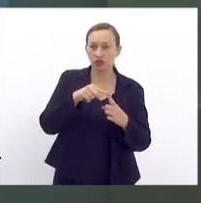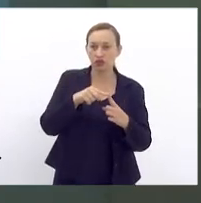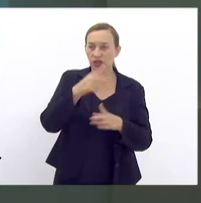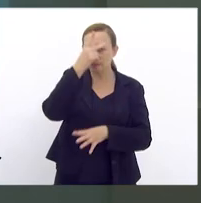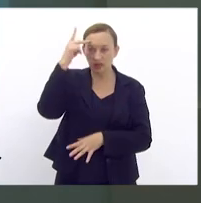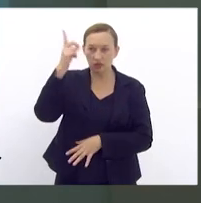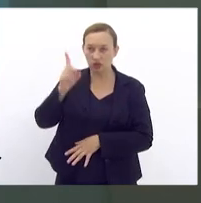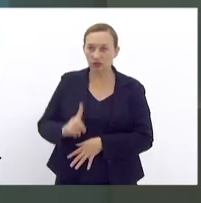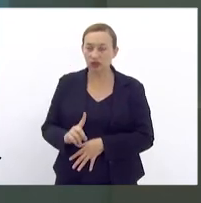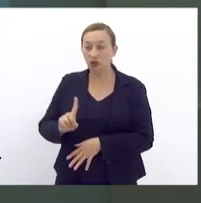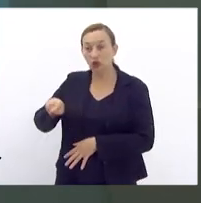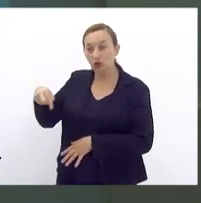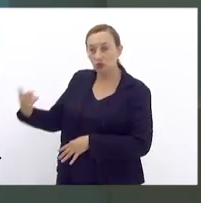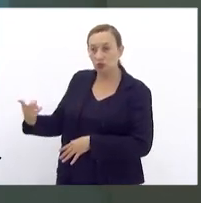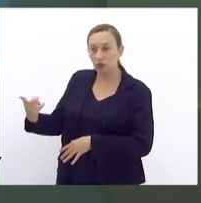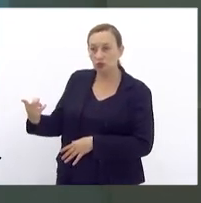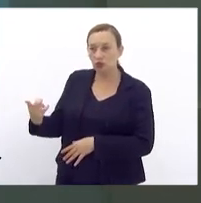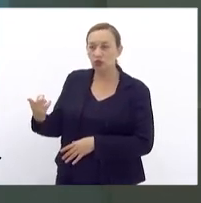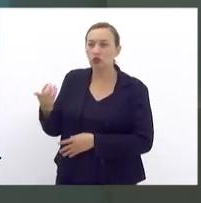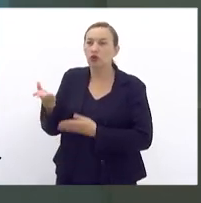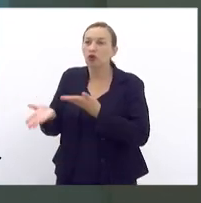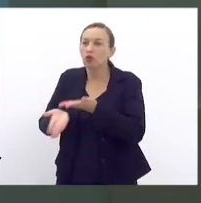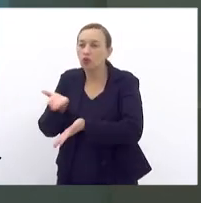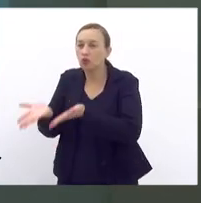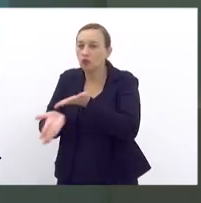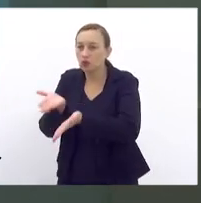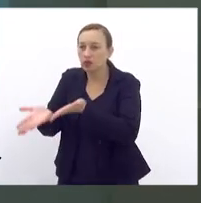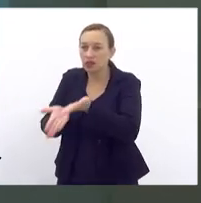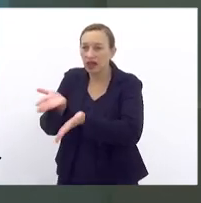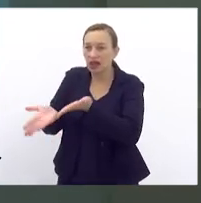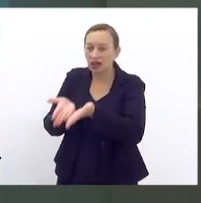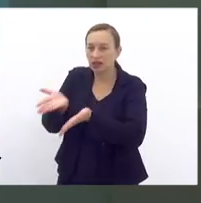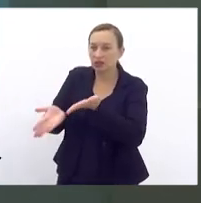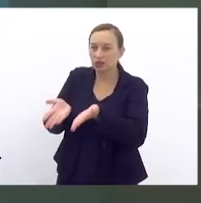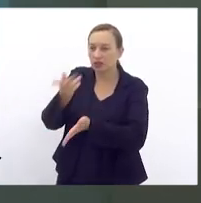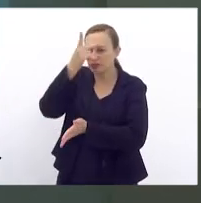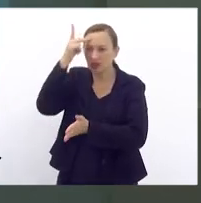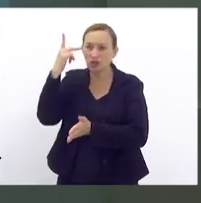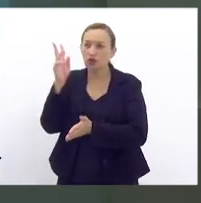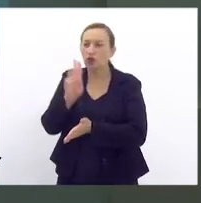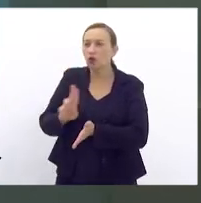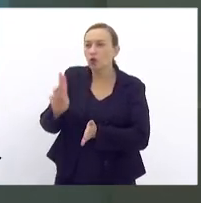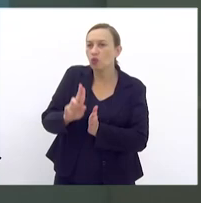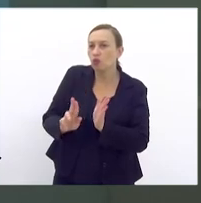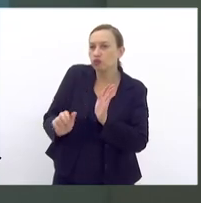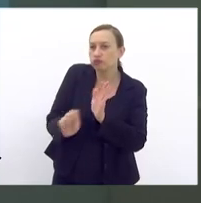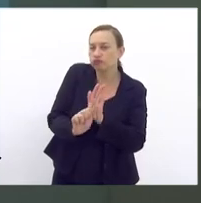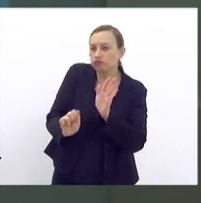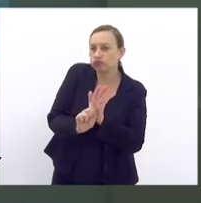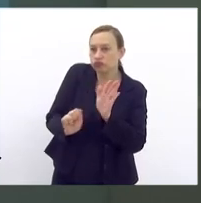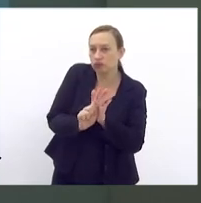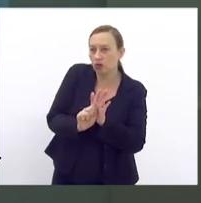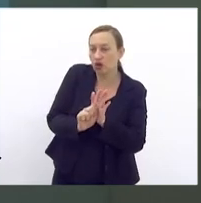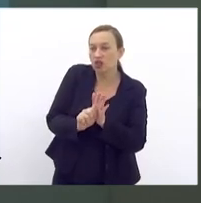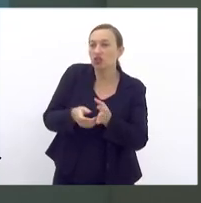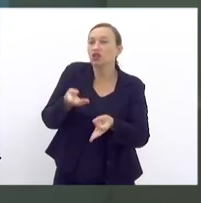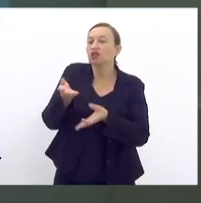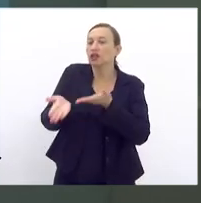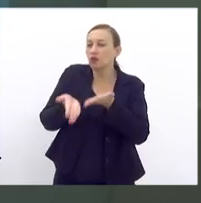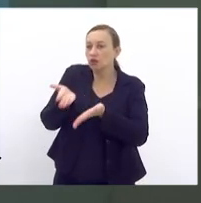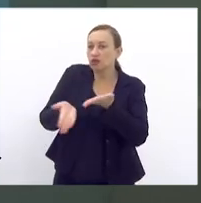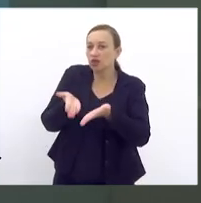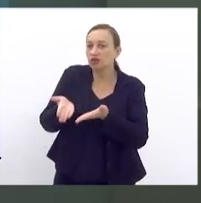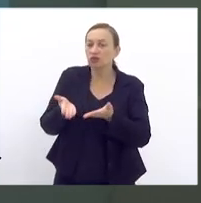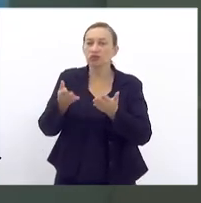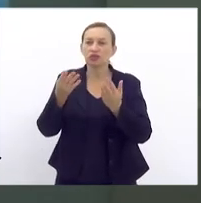pessoa com deficiência e uma outra preservação e cuidar do indivíduo com os abusivo de drogas e outras questões e a gente tá tratando isso como as questões